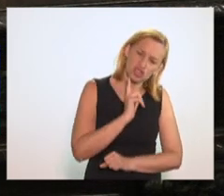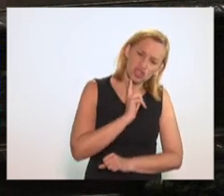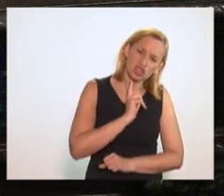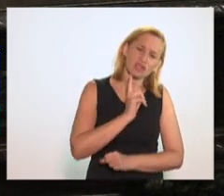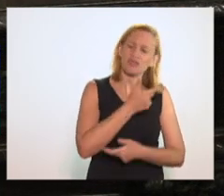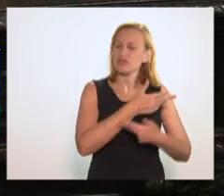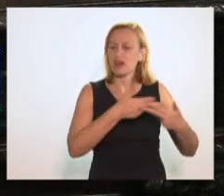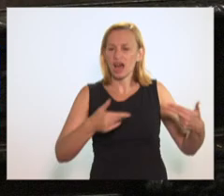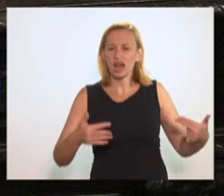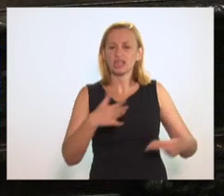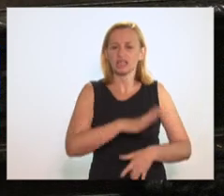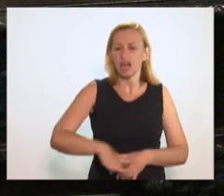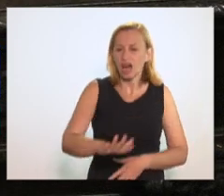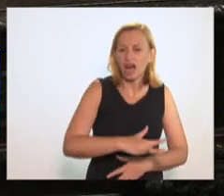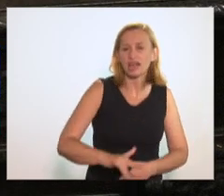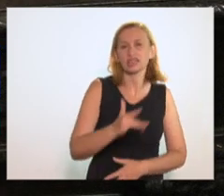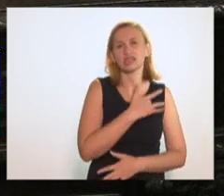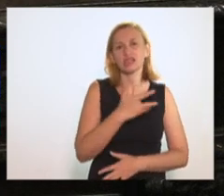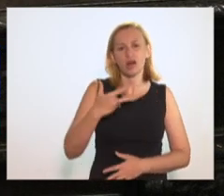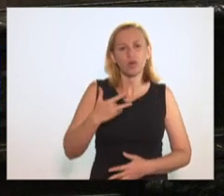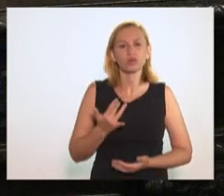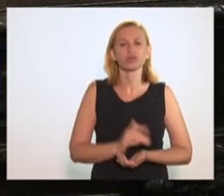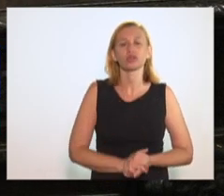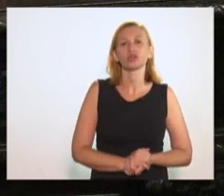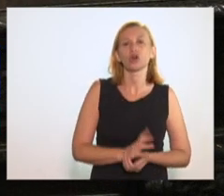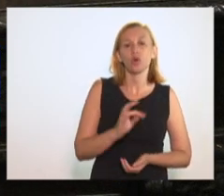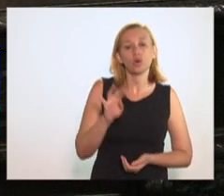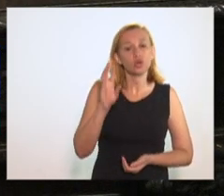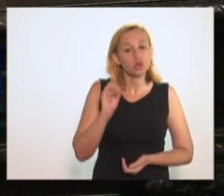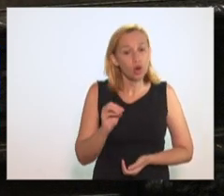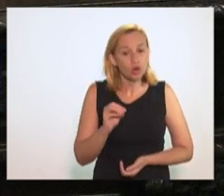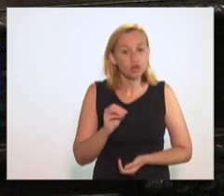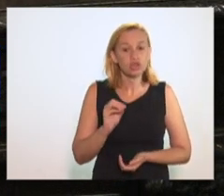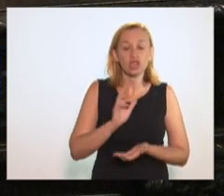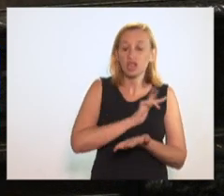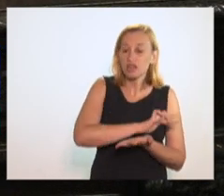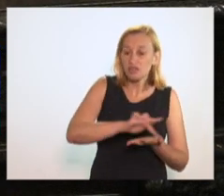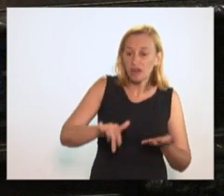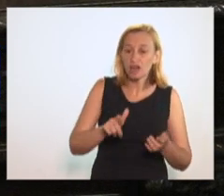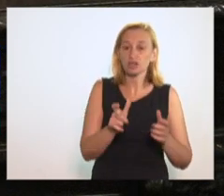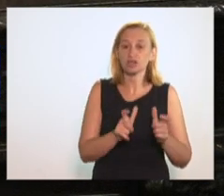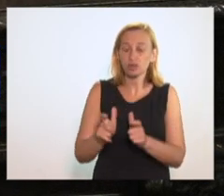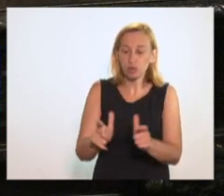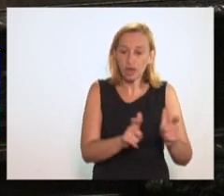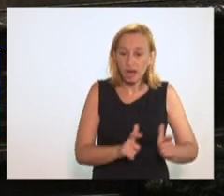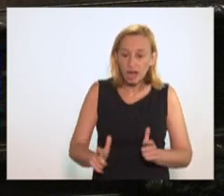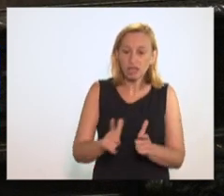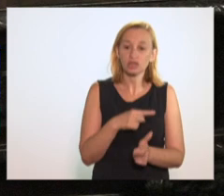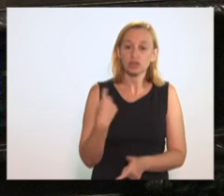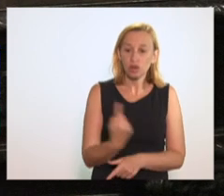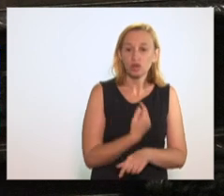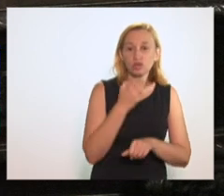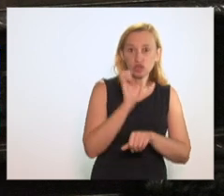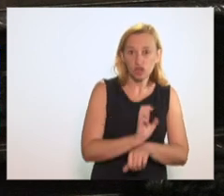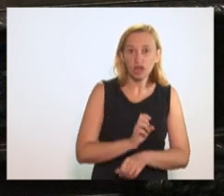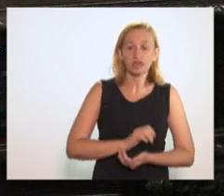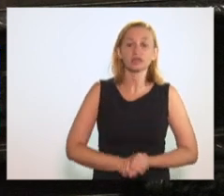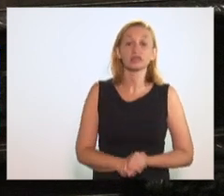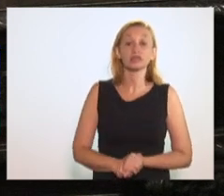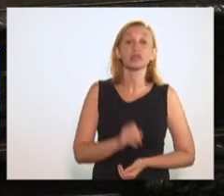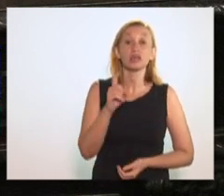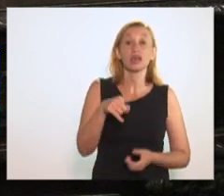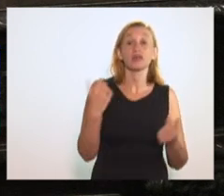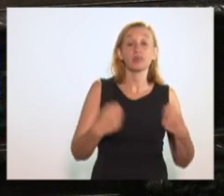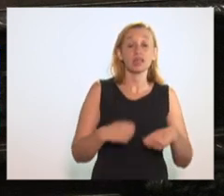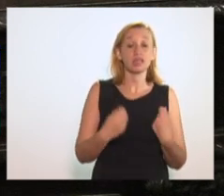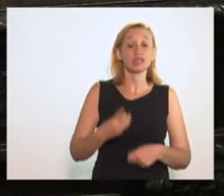na área da saúde, consórcios em várias regiões do nosso Estado e é preciso,